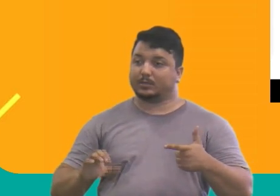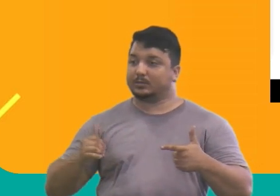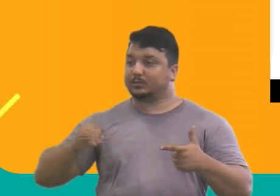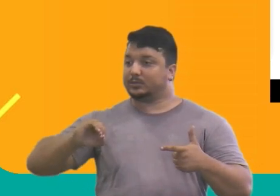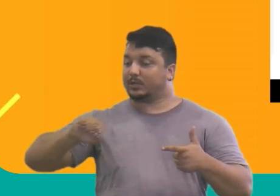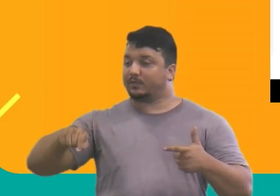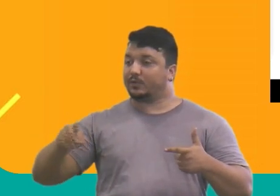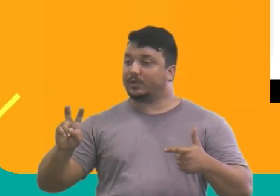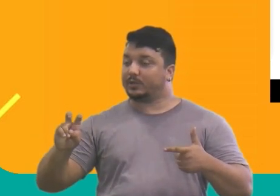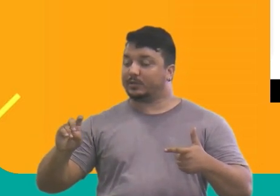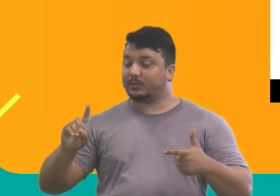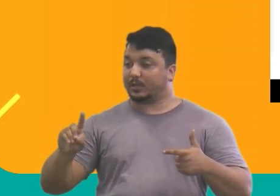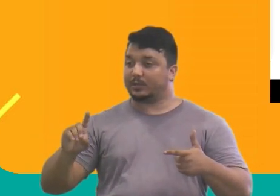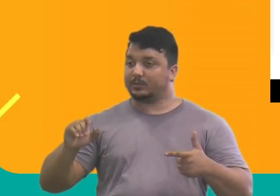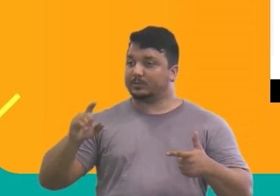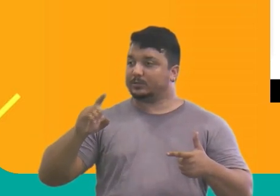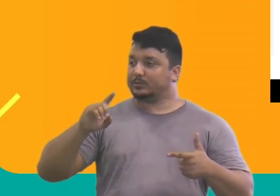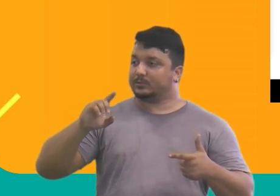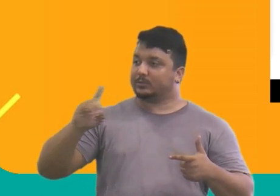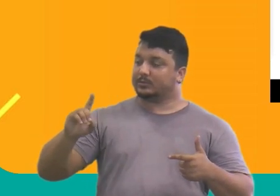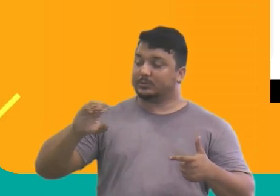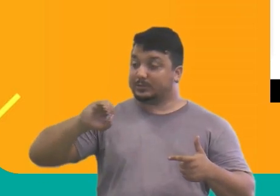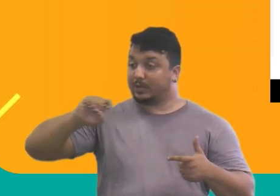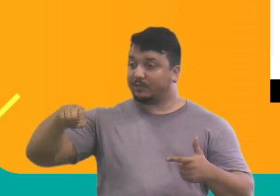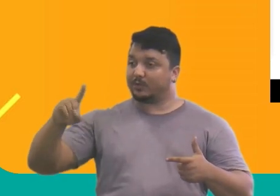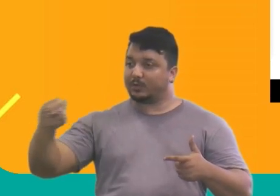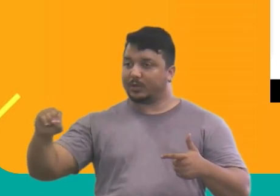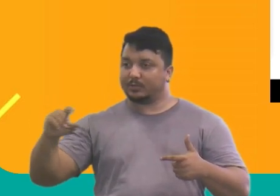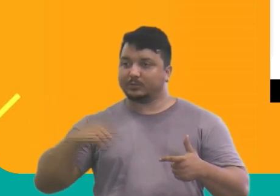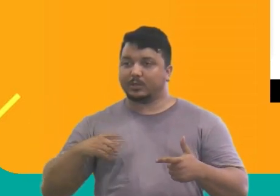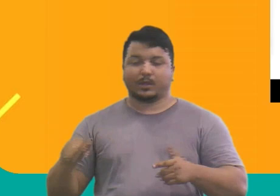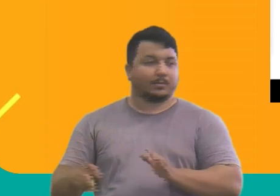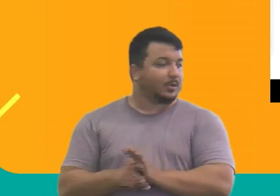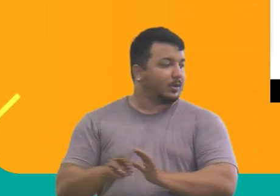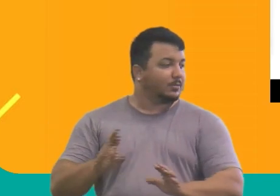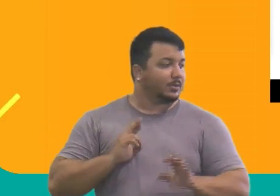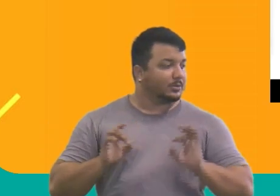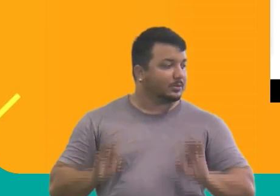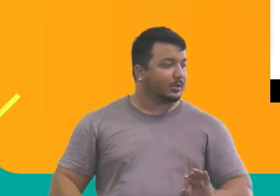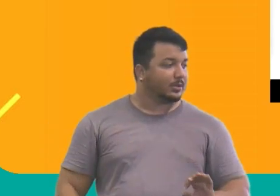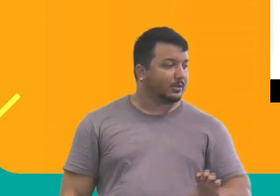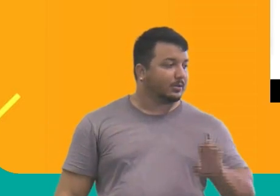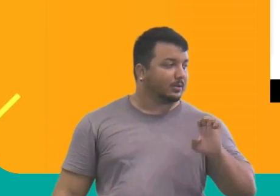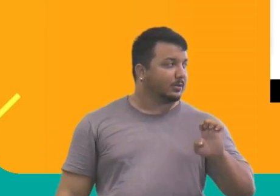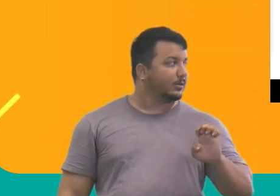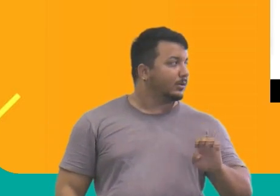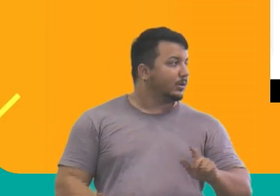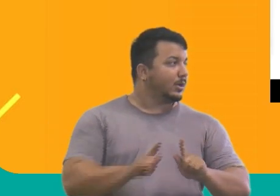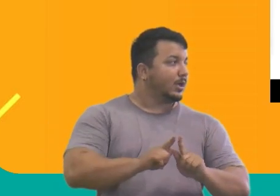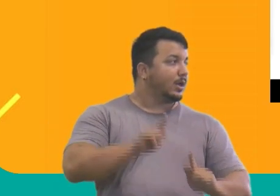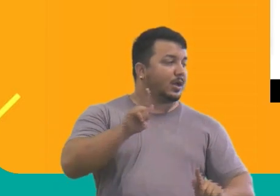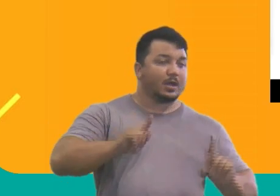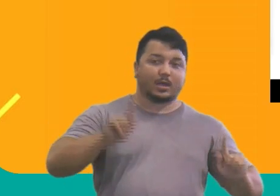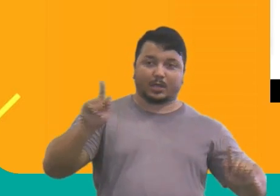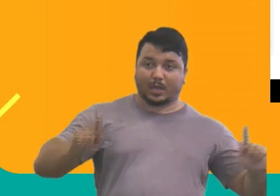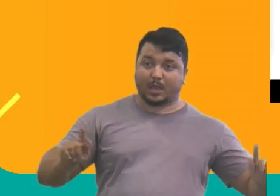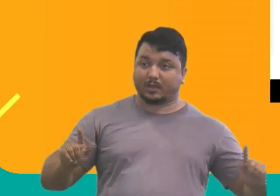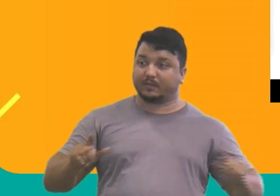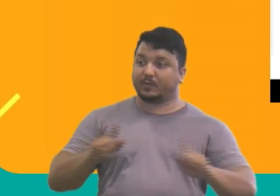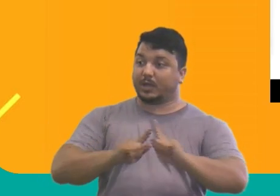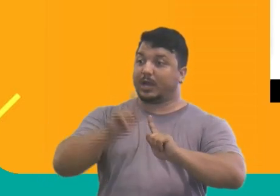apenas 0,1 ou 0,10, que é a sua letra E. O gráfico foi